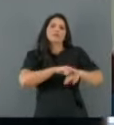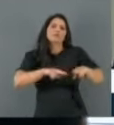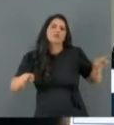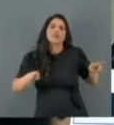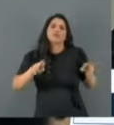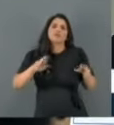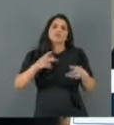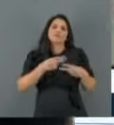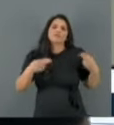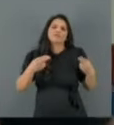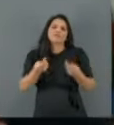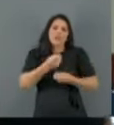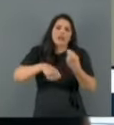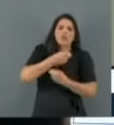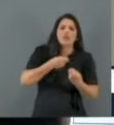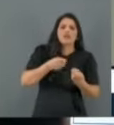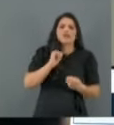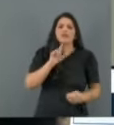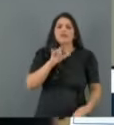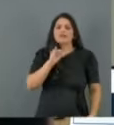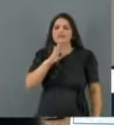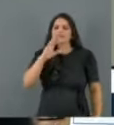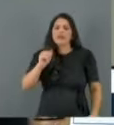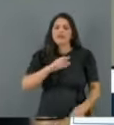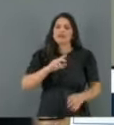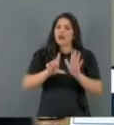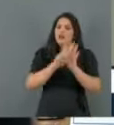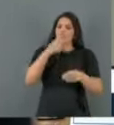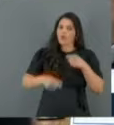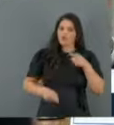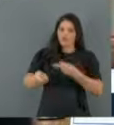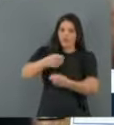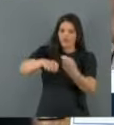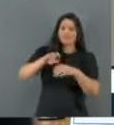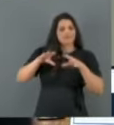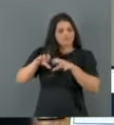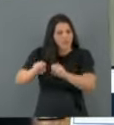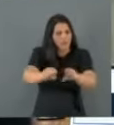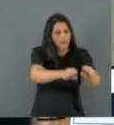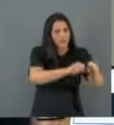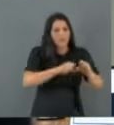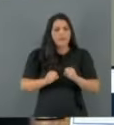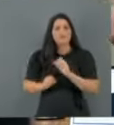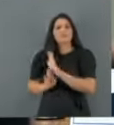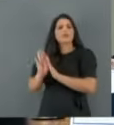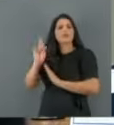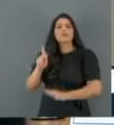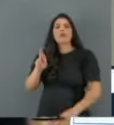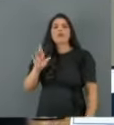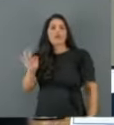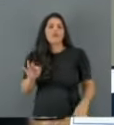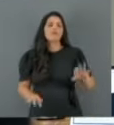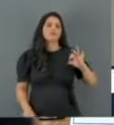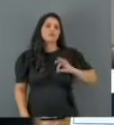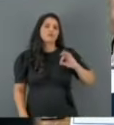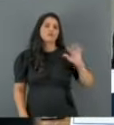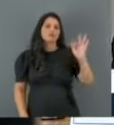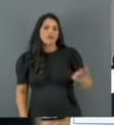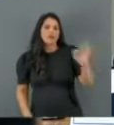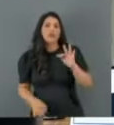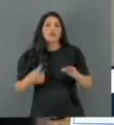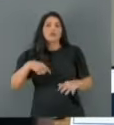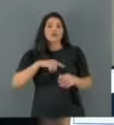ilícito, de mercadorias ilícitas, estão ano a ano crescendo, e nós já fizemos tanto a Polícia Rodoviária Federal quanto a Polícia Federal,